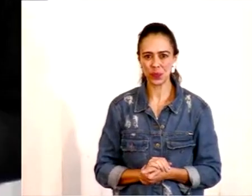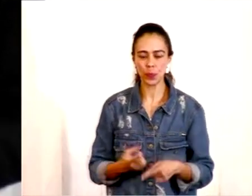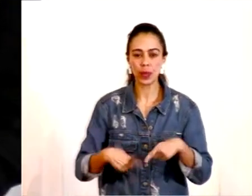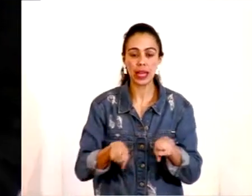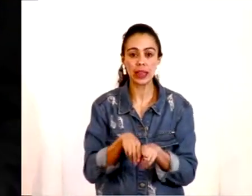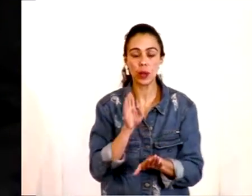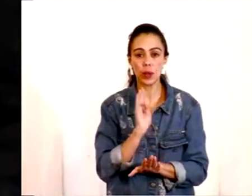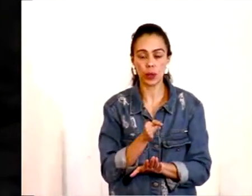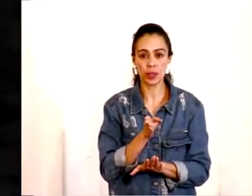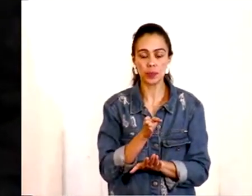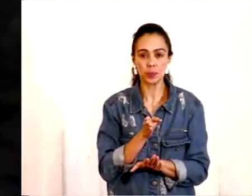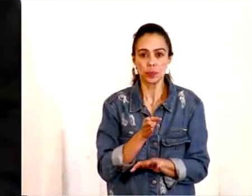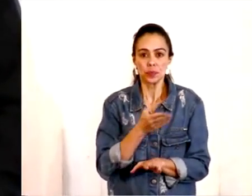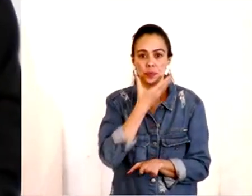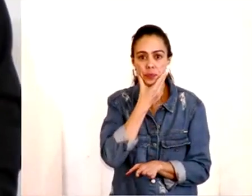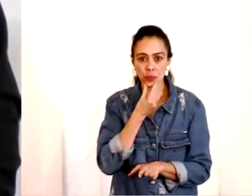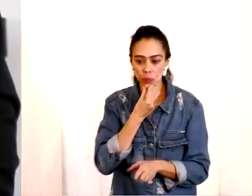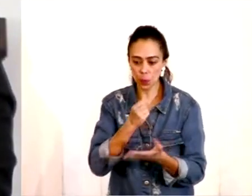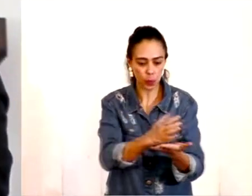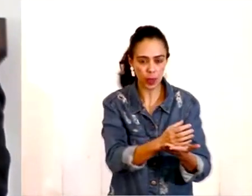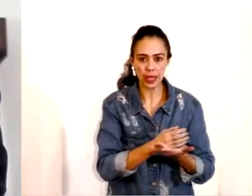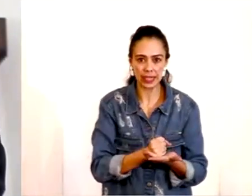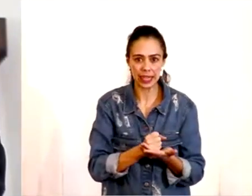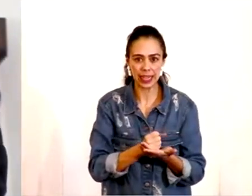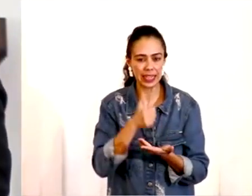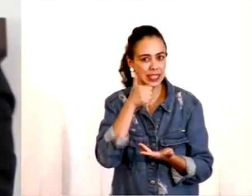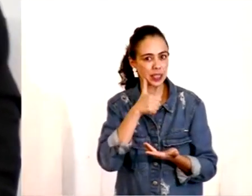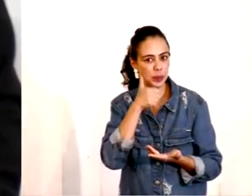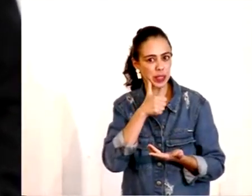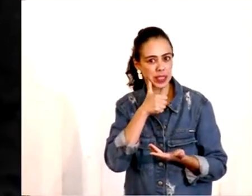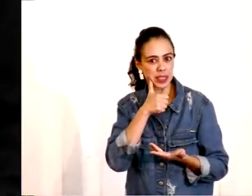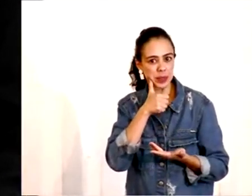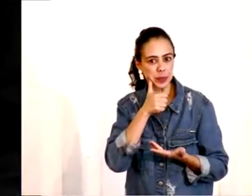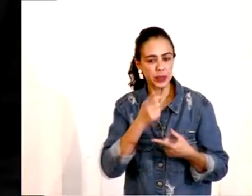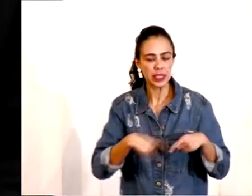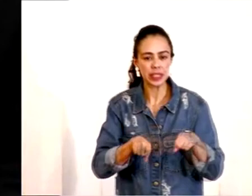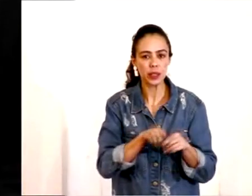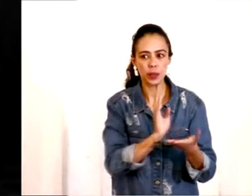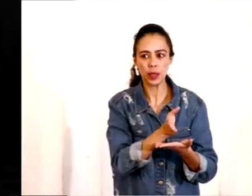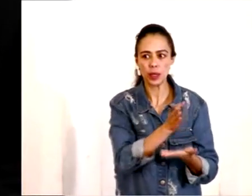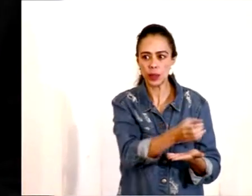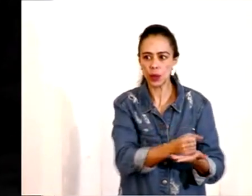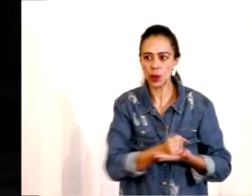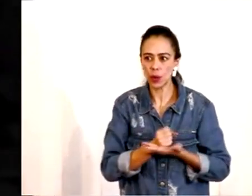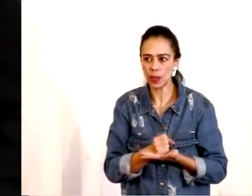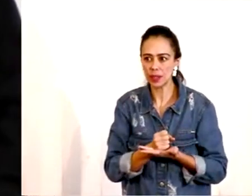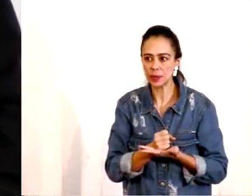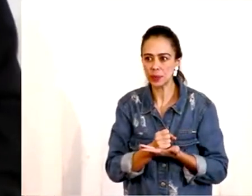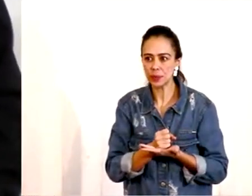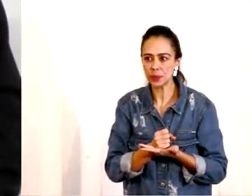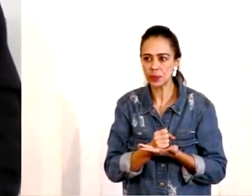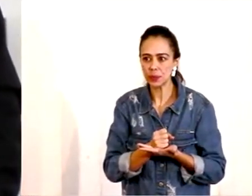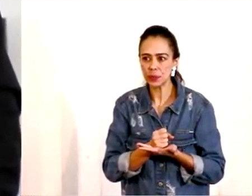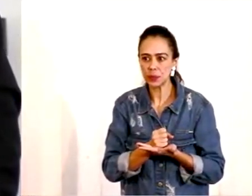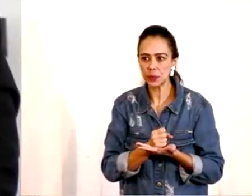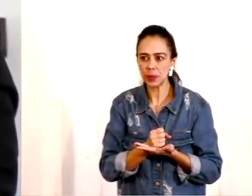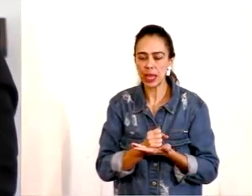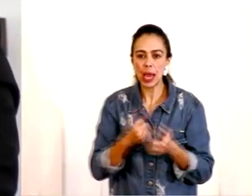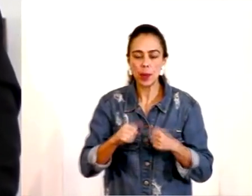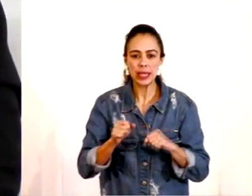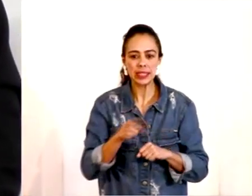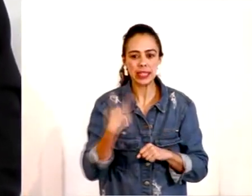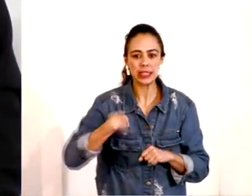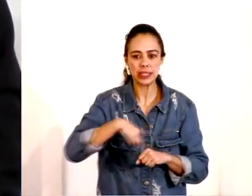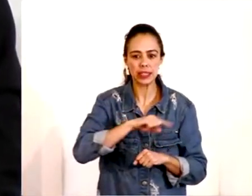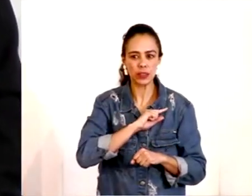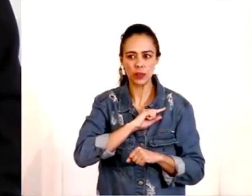Eva, sua mulher. Essa concebeu e deu à luz a Caim. Então disse: adquiri um varão com auxílio do